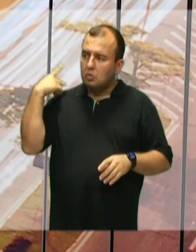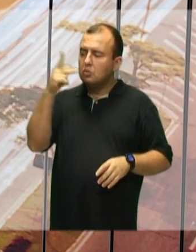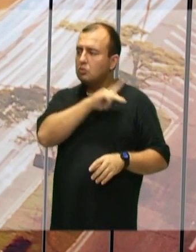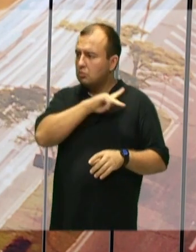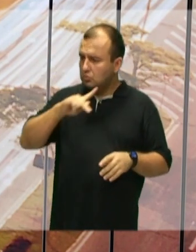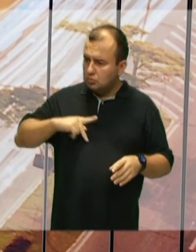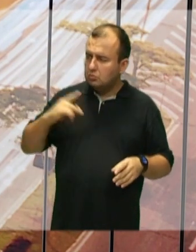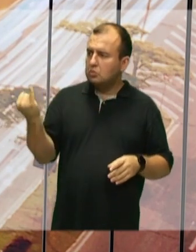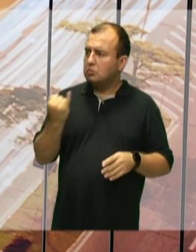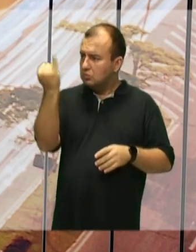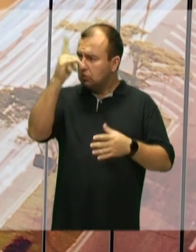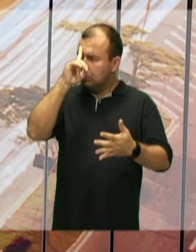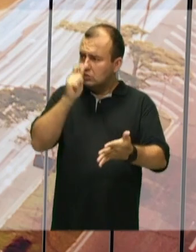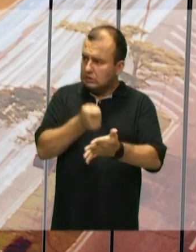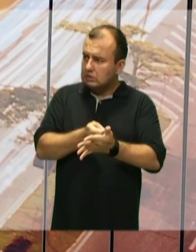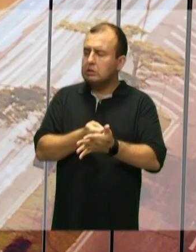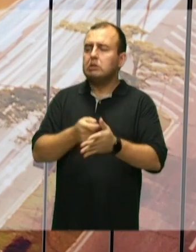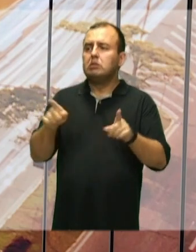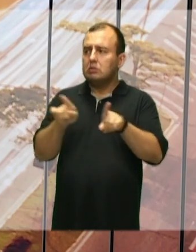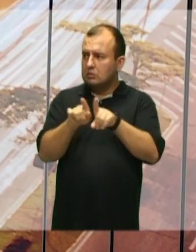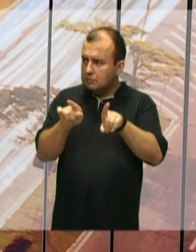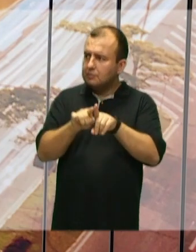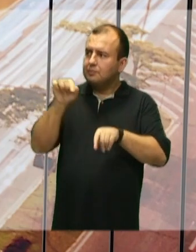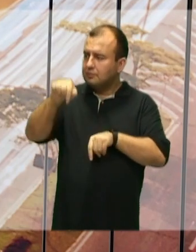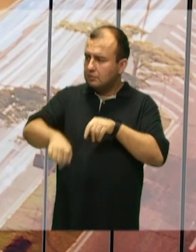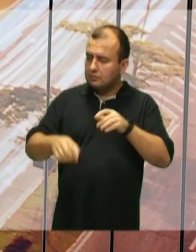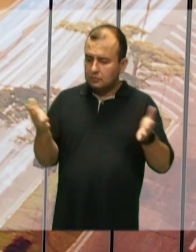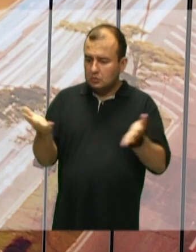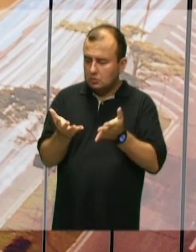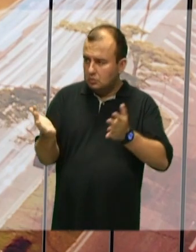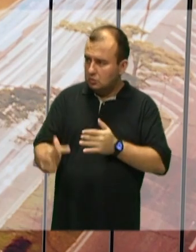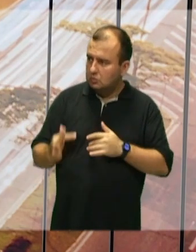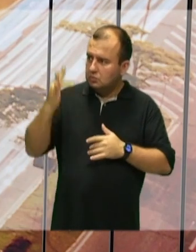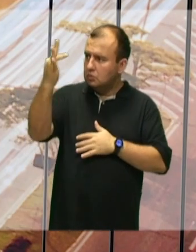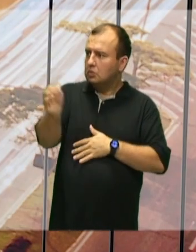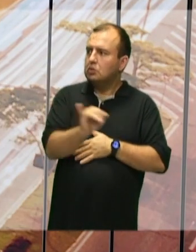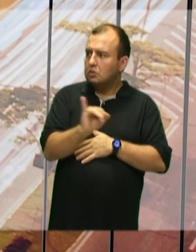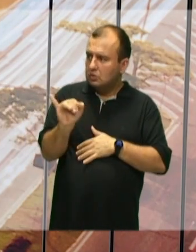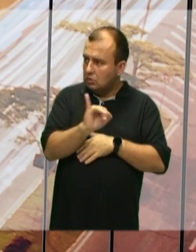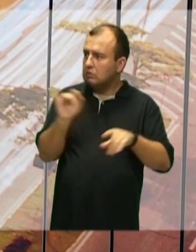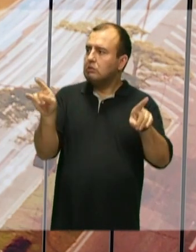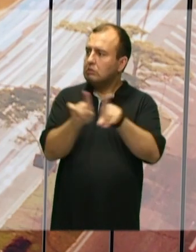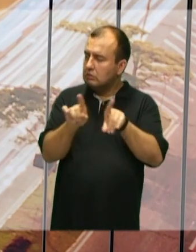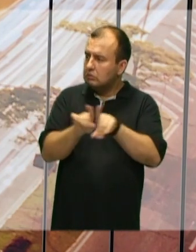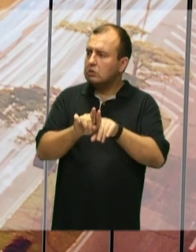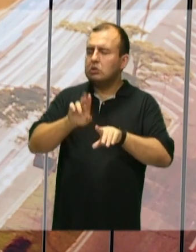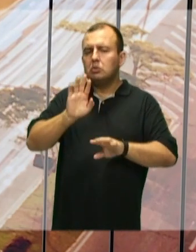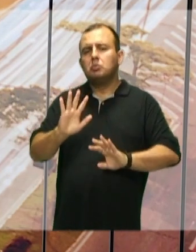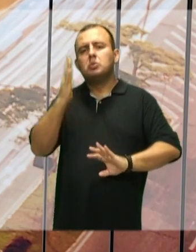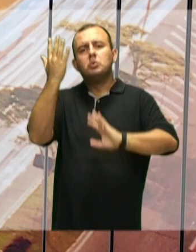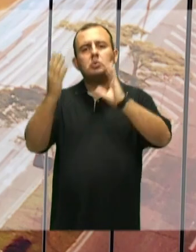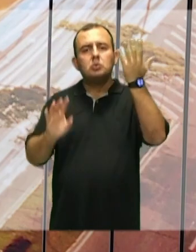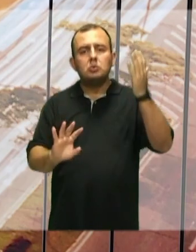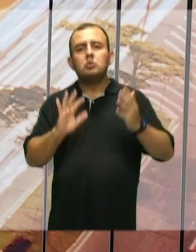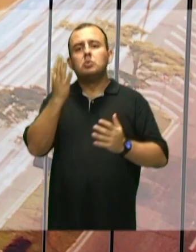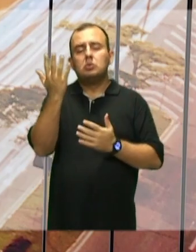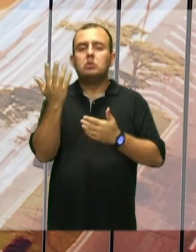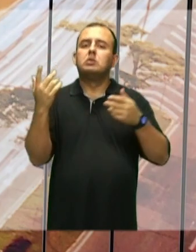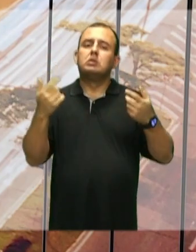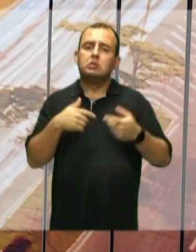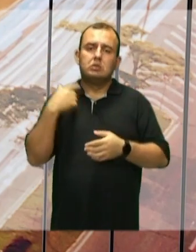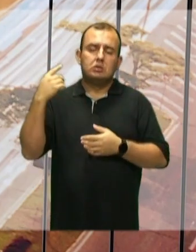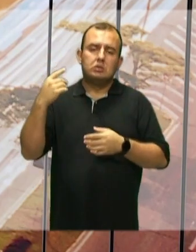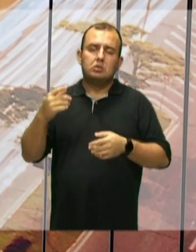importantes desse deas para o presente e o futuro de Itajaí e também a Tantos momentos críticos